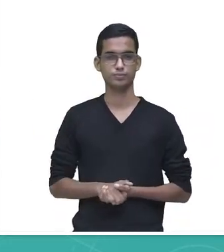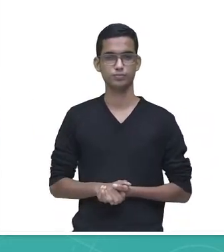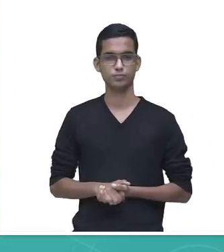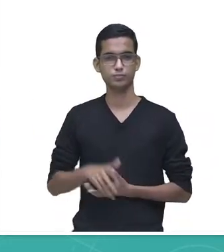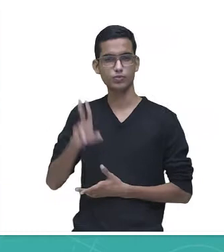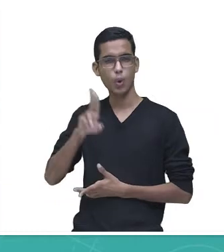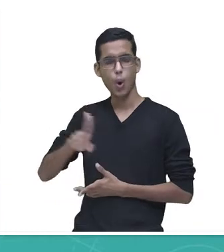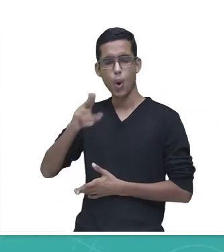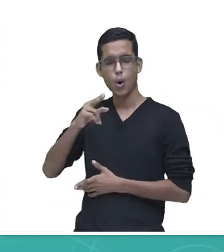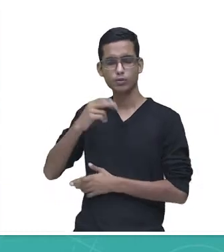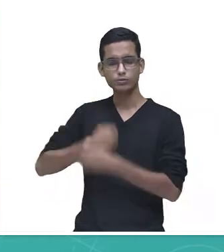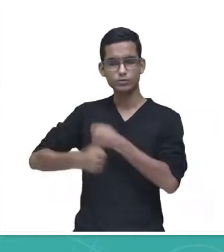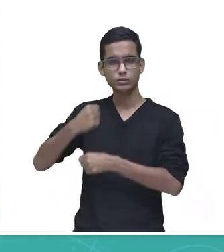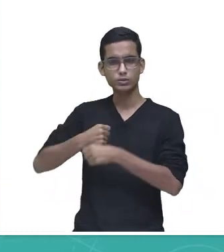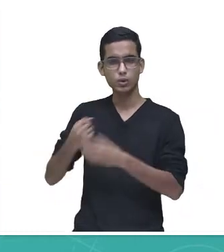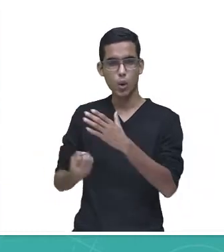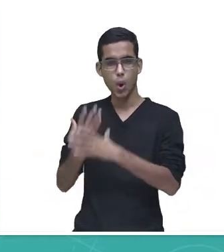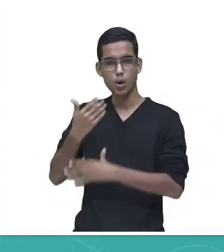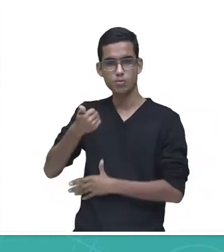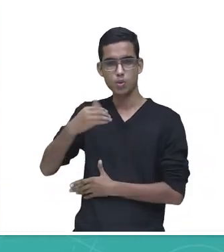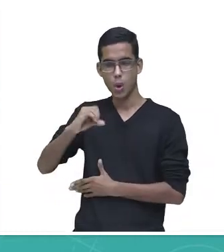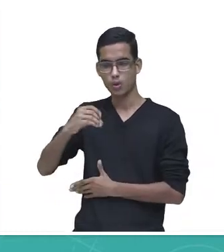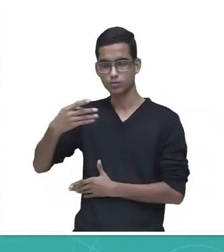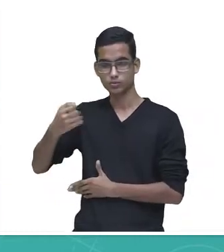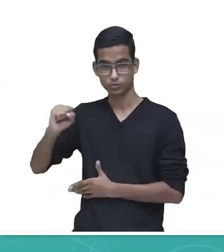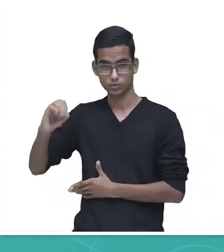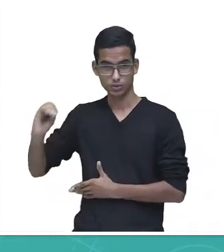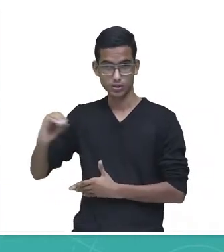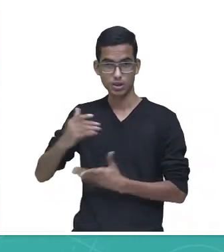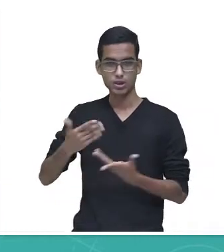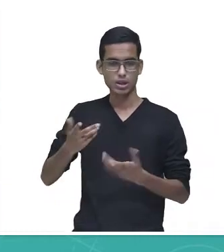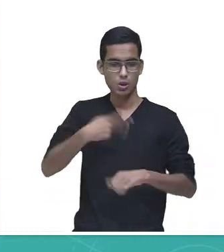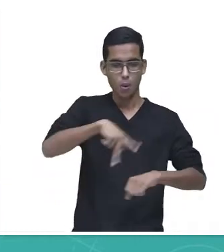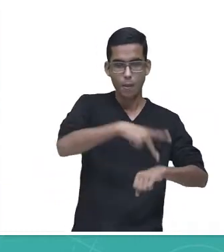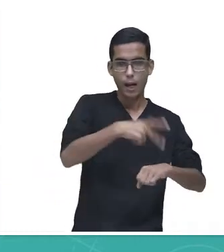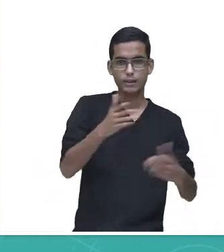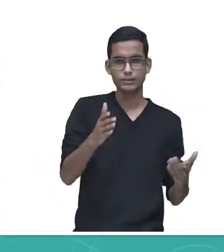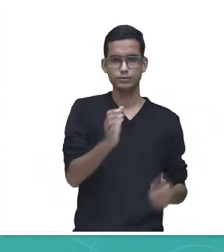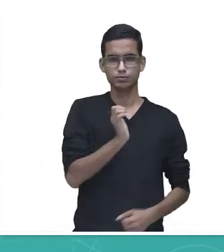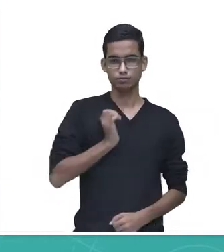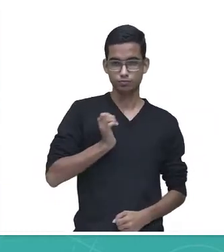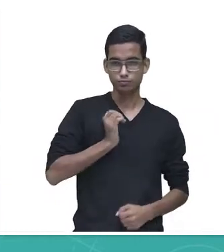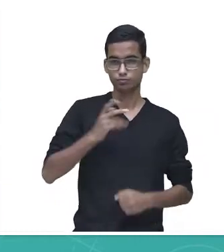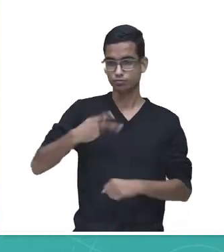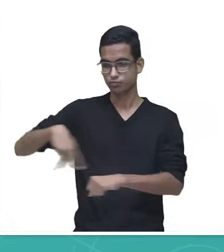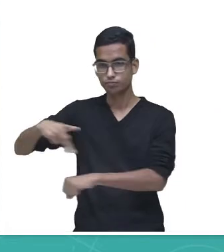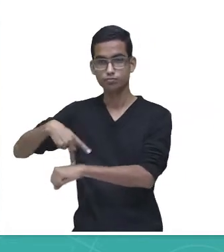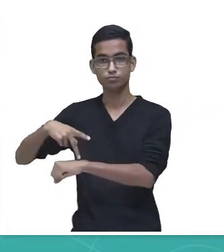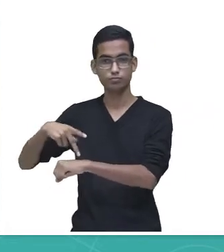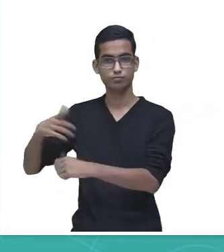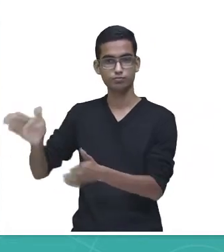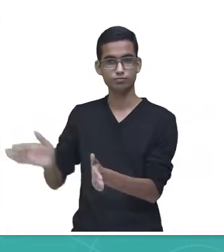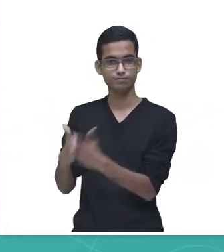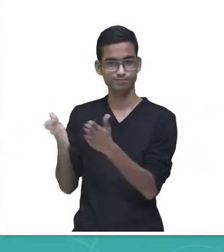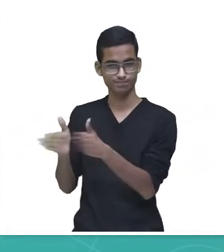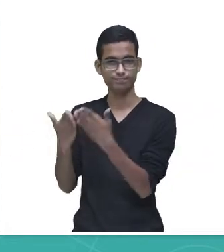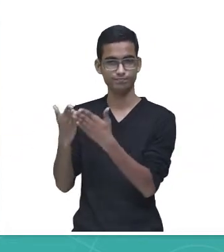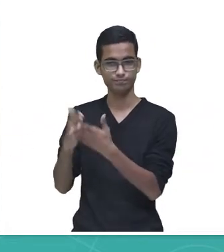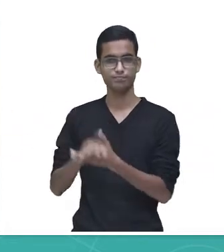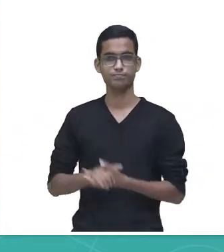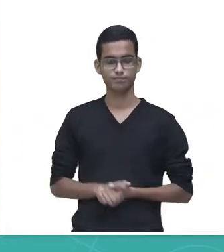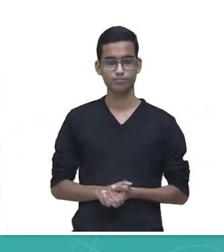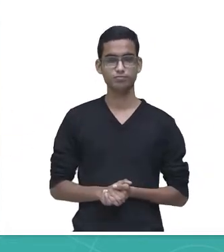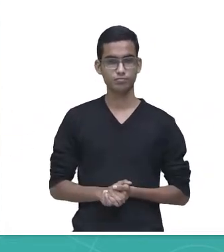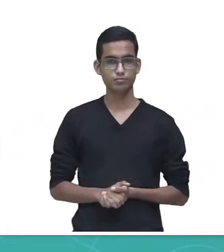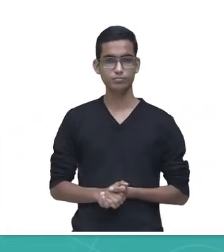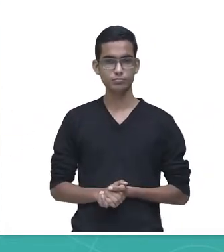80, que era países ricos e países pobres. Tá? Por muito tempo, a regionalização geoeconômica ela é